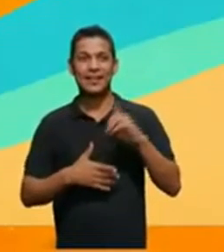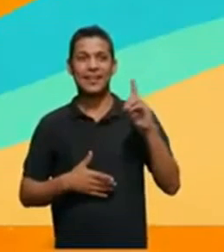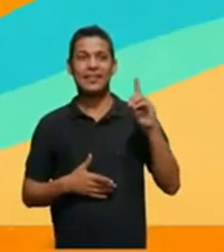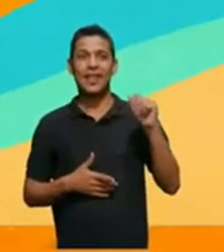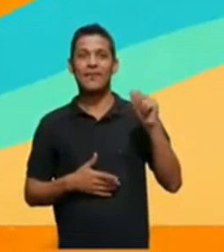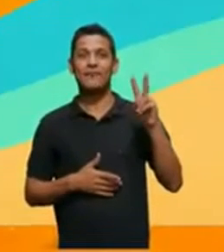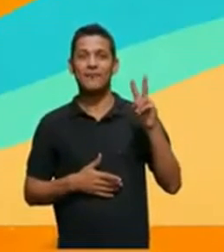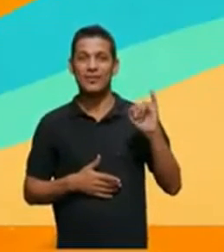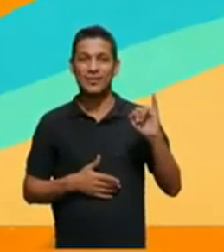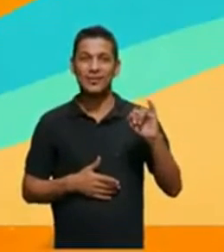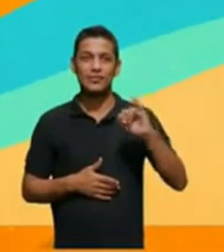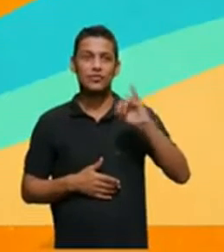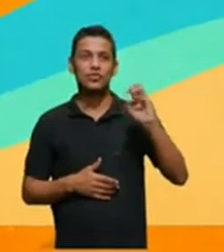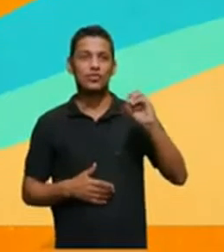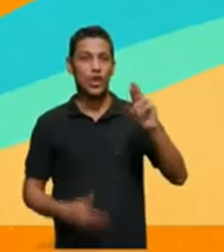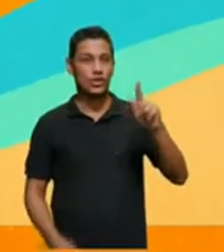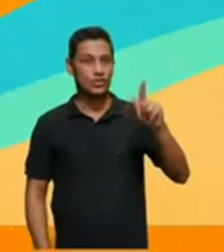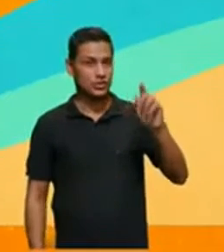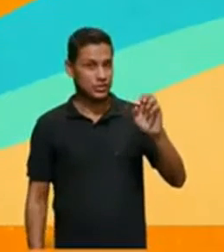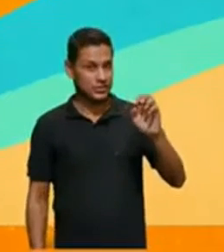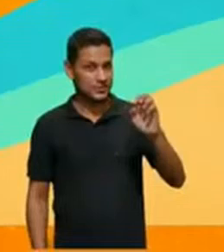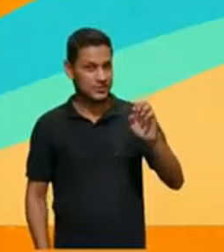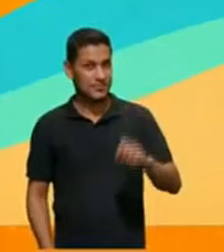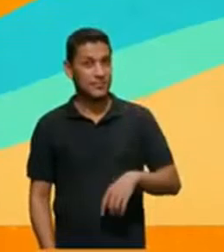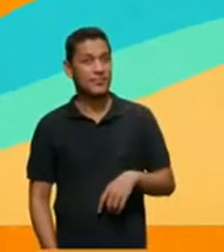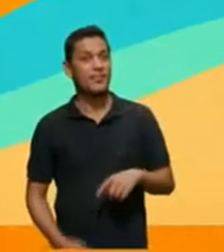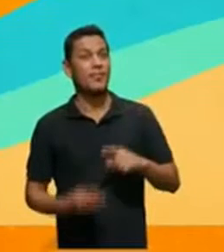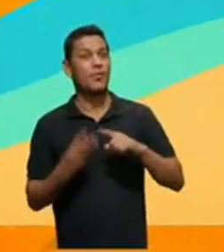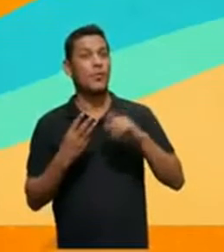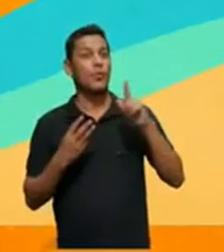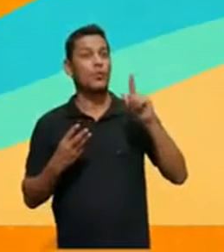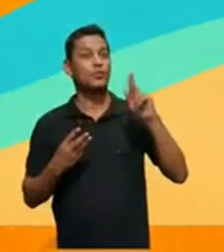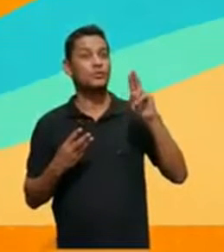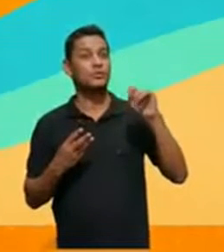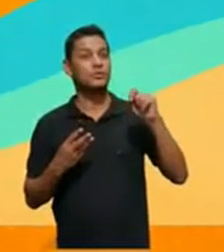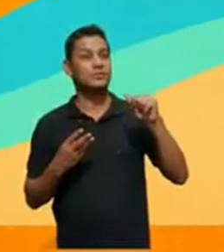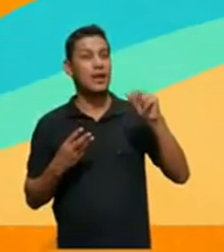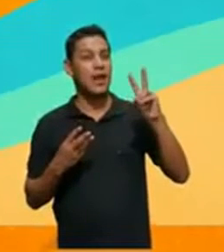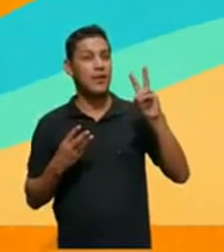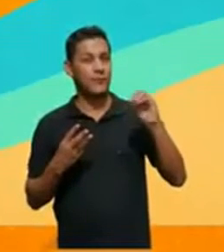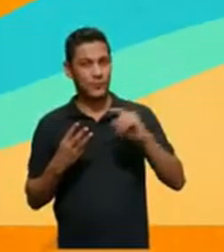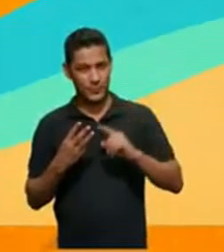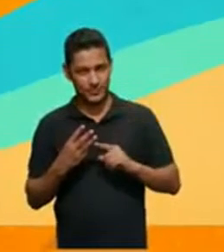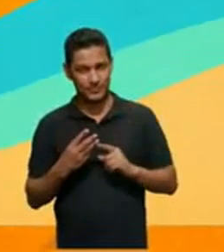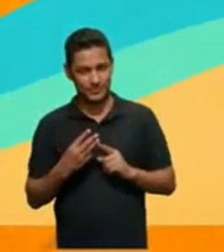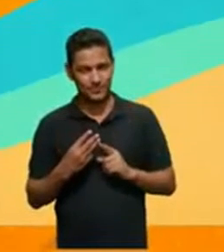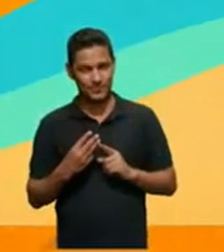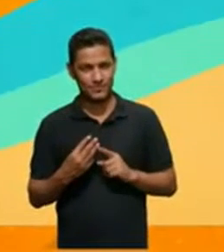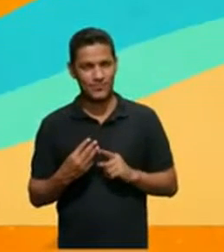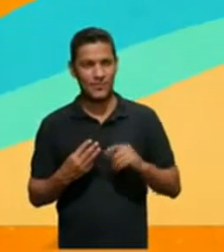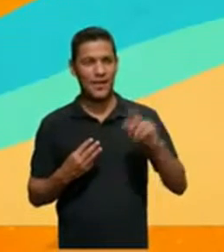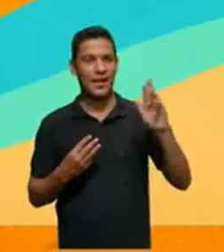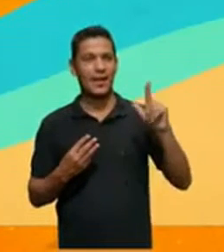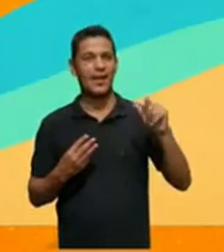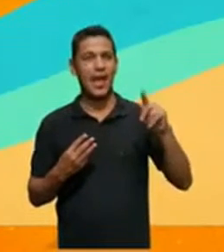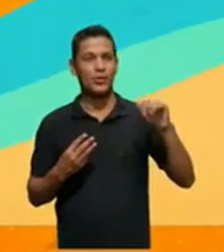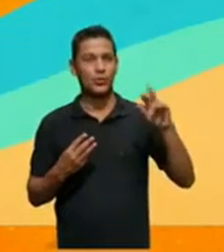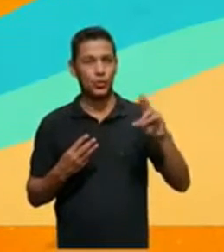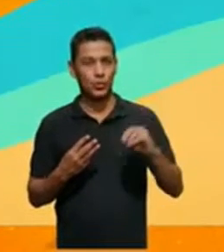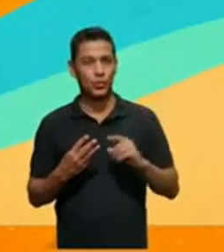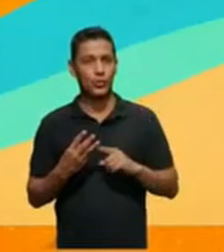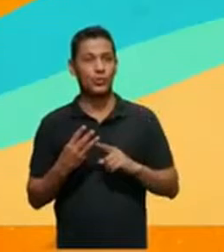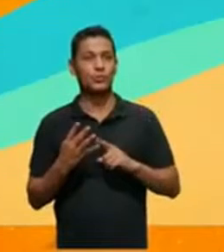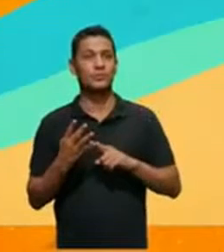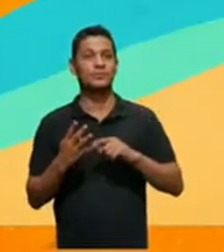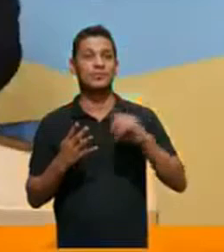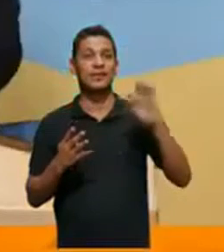George Alves da Secretaria Municipal de fazenda Gustavo Puppy da Comlurb Leandro Bezerra e Thaís Carvalho da